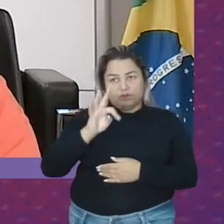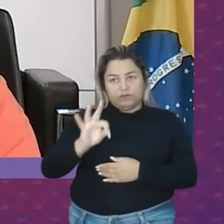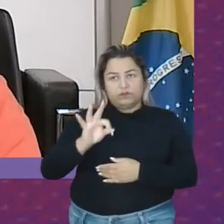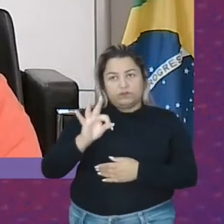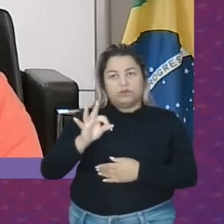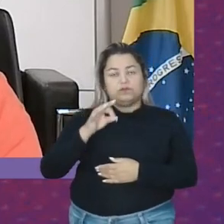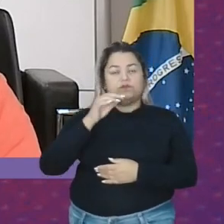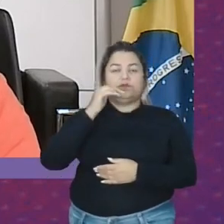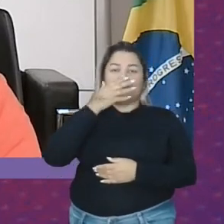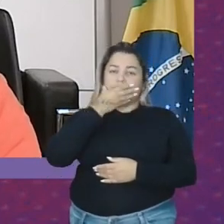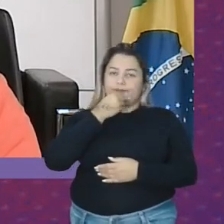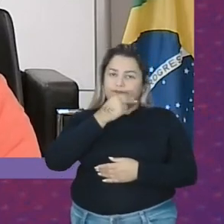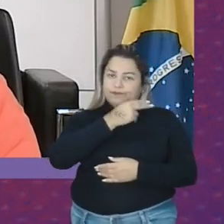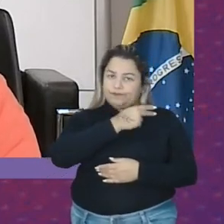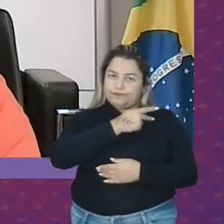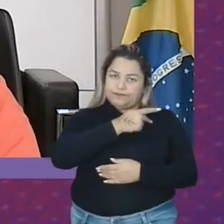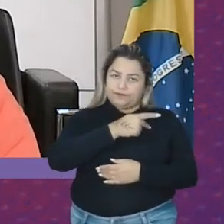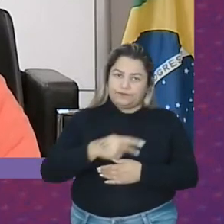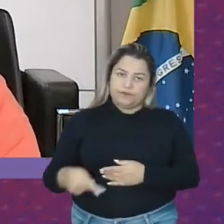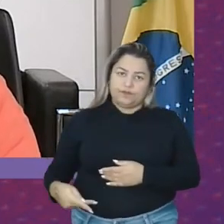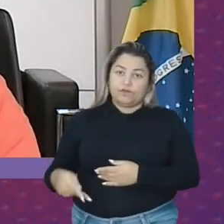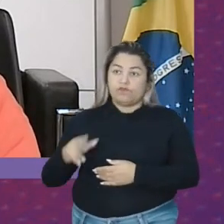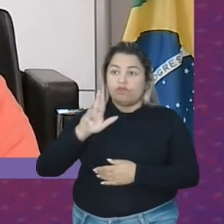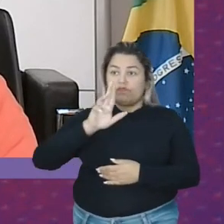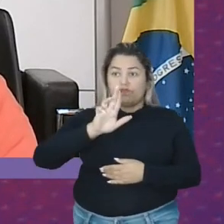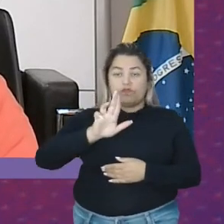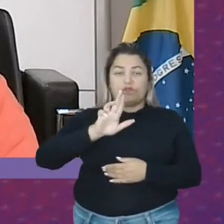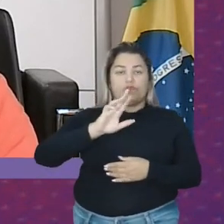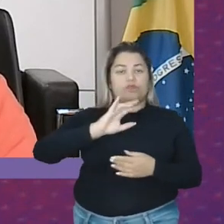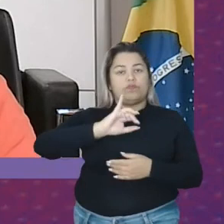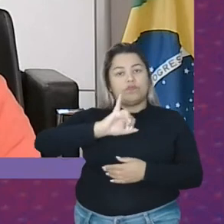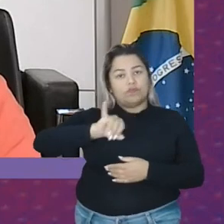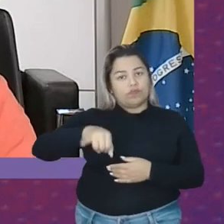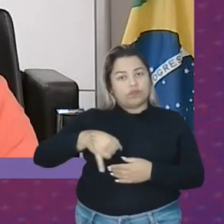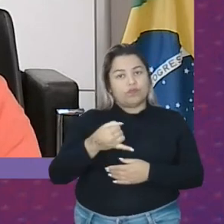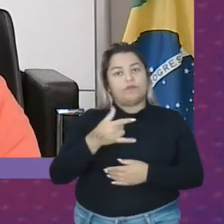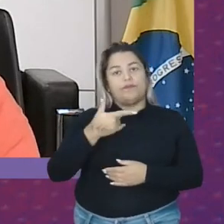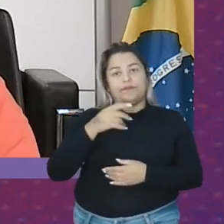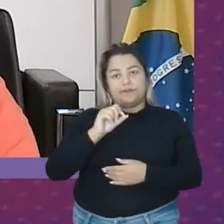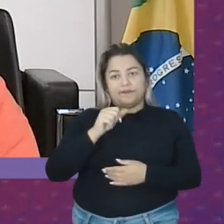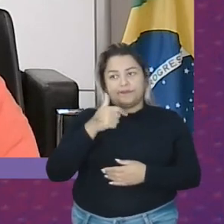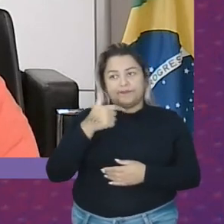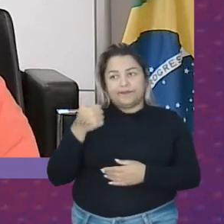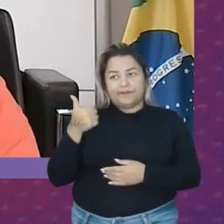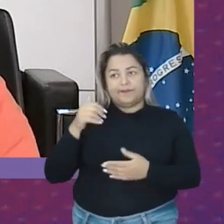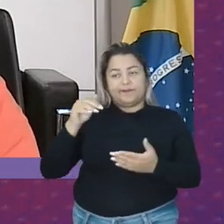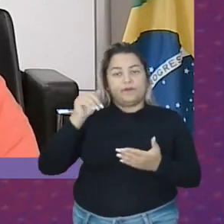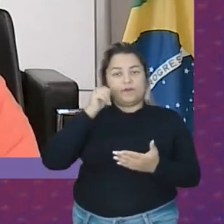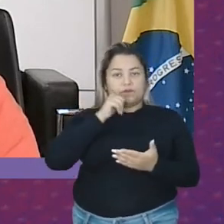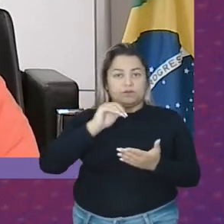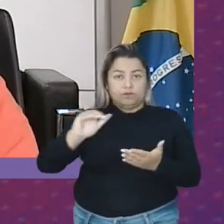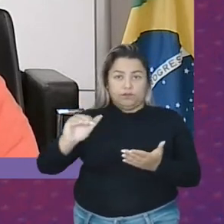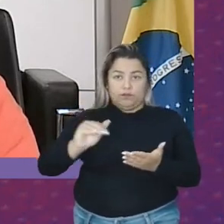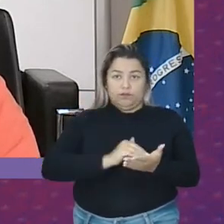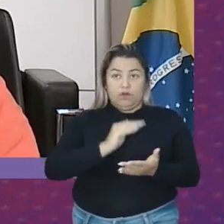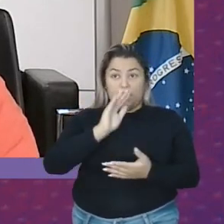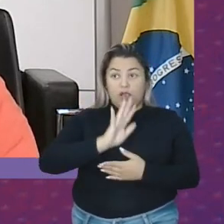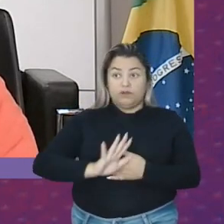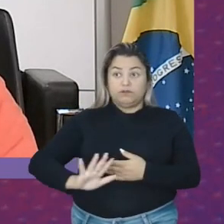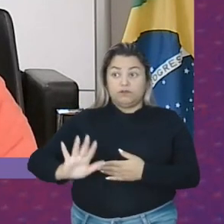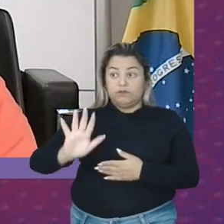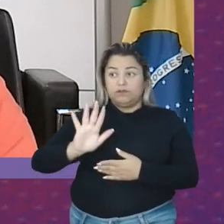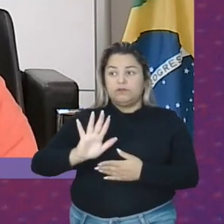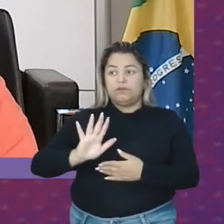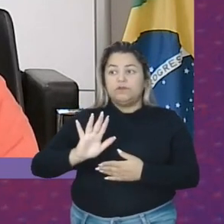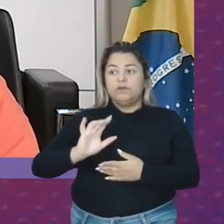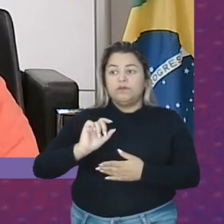das Mulheres. Em janeiro, agora, de 2023, estava sendo secretária-geral